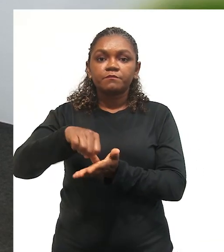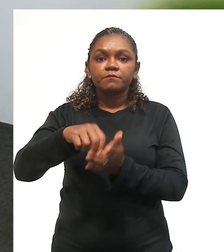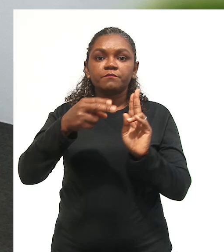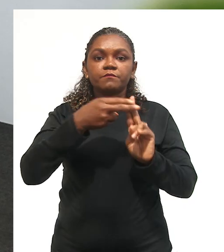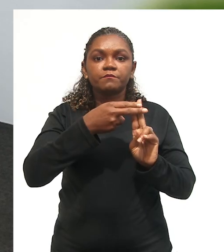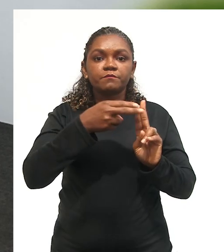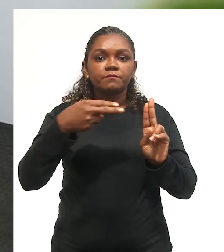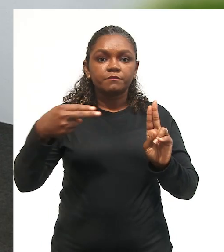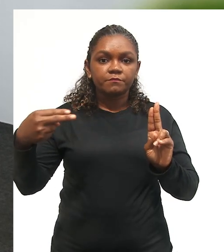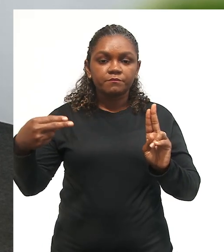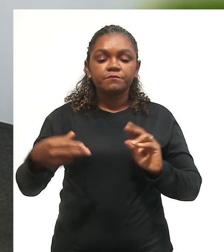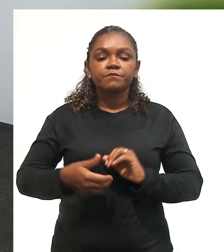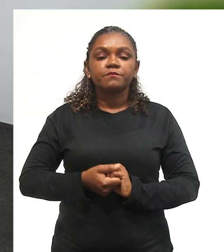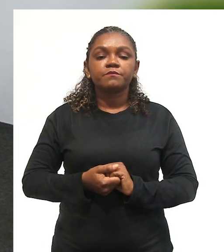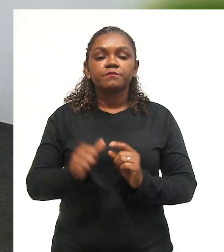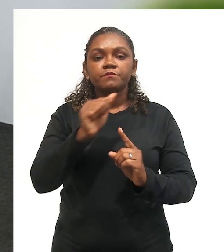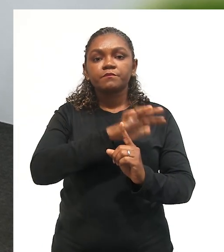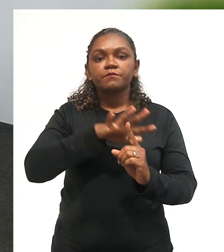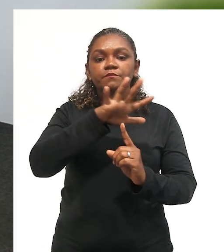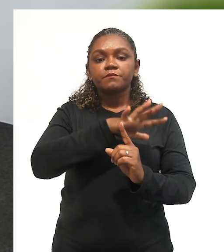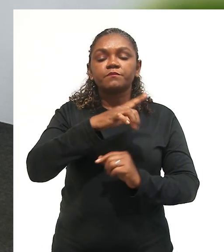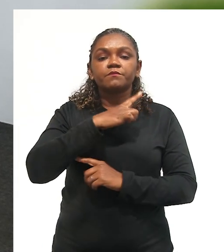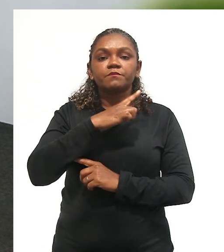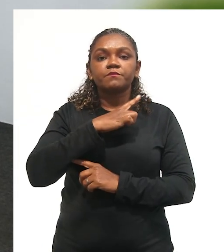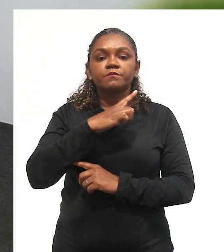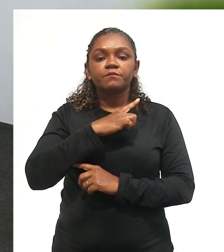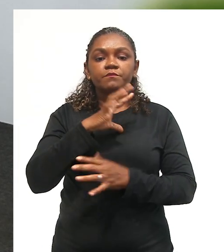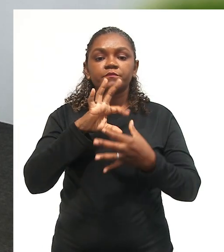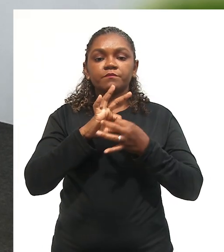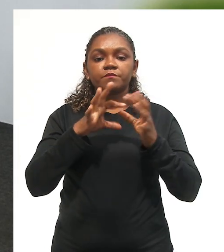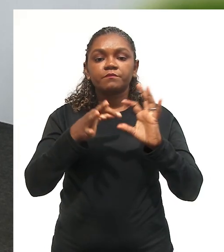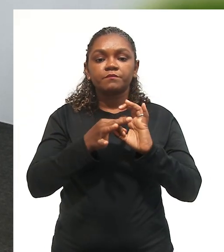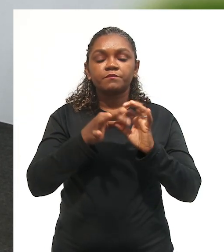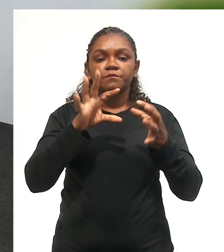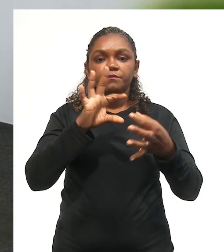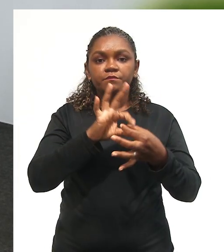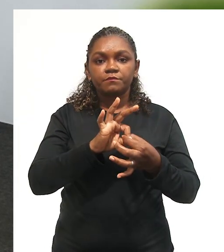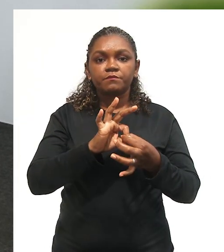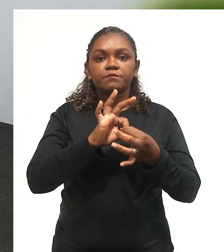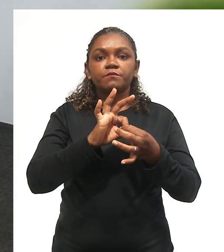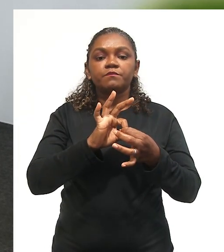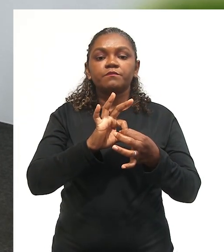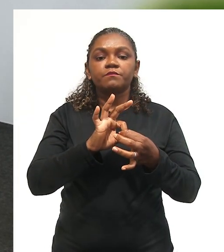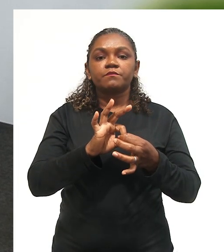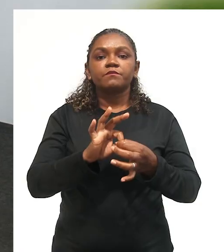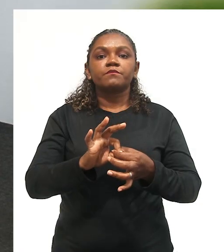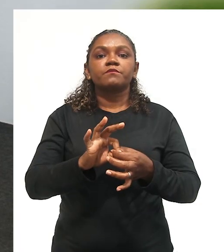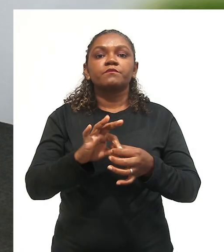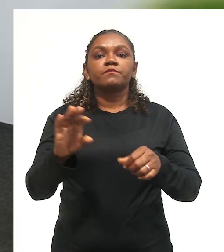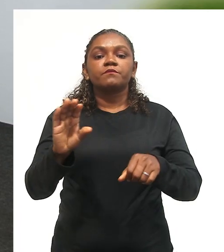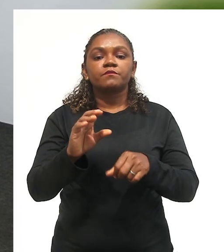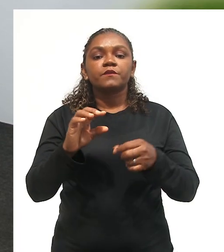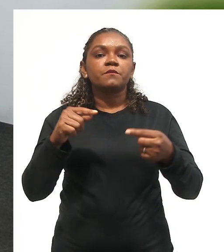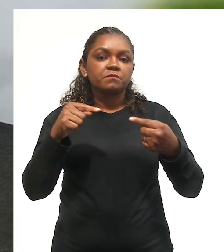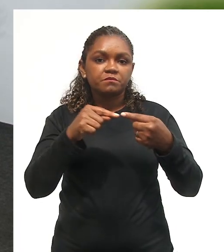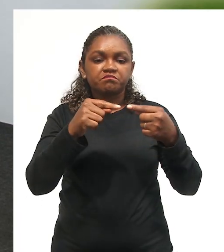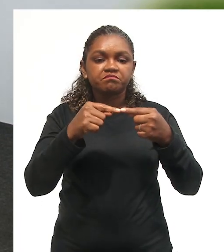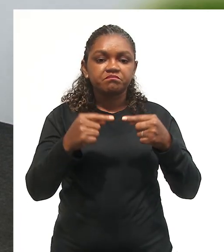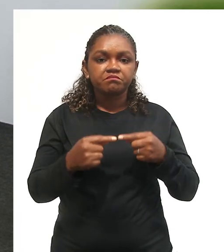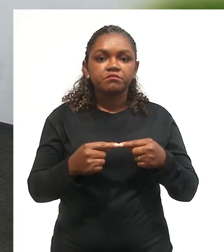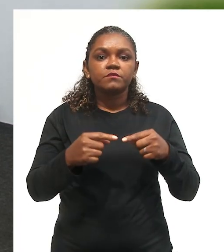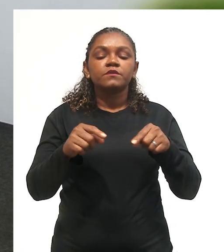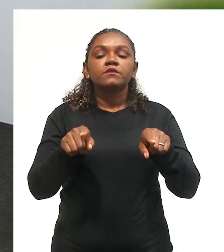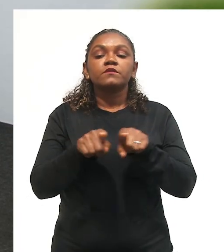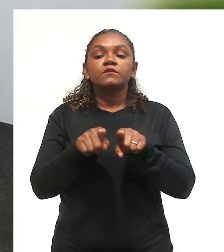Velho, Zona Norte. Aqui atrás de mim temos uma figura geométrica interligada com traços e pontos. E aqui